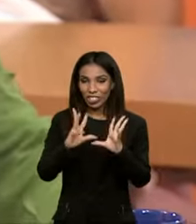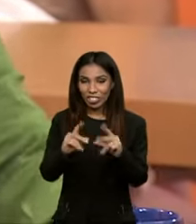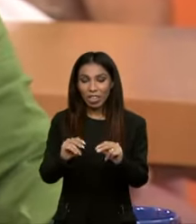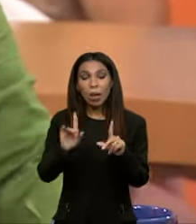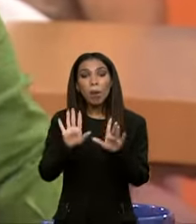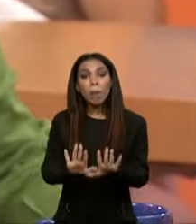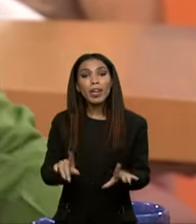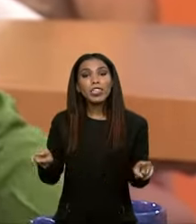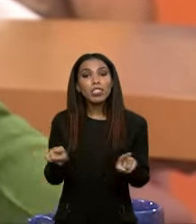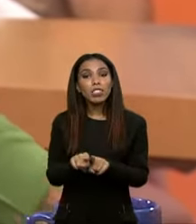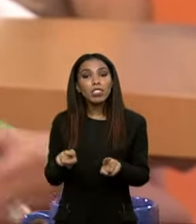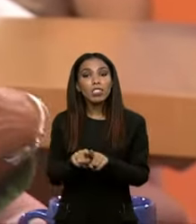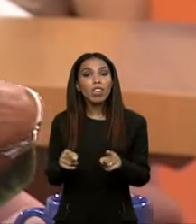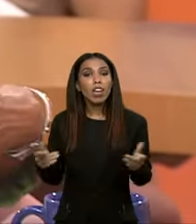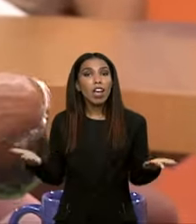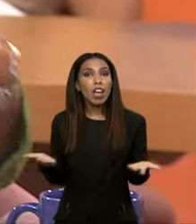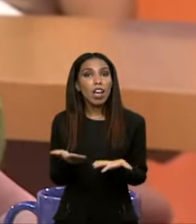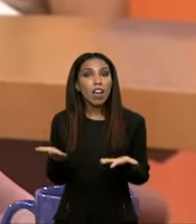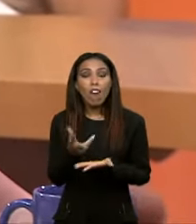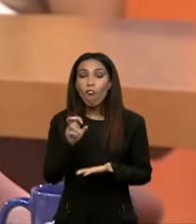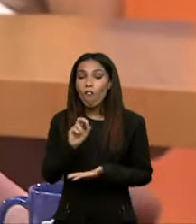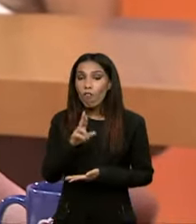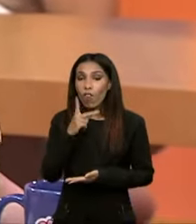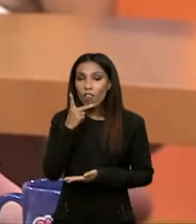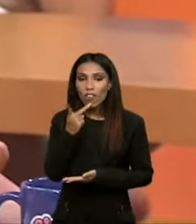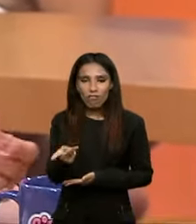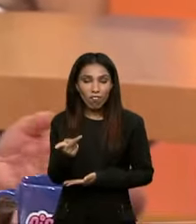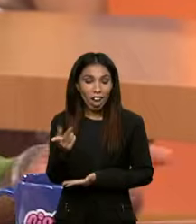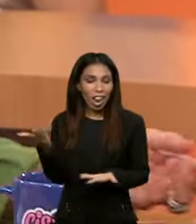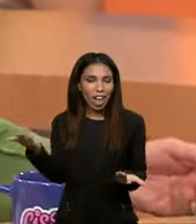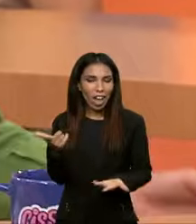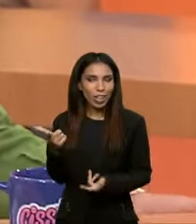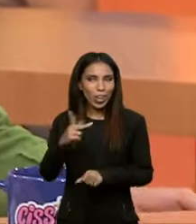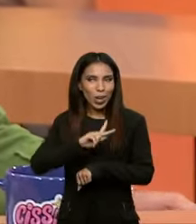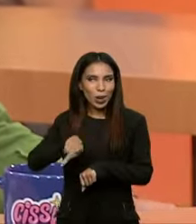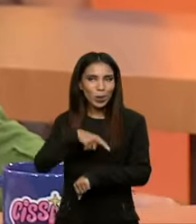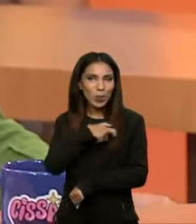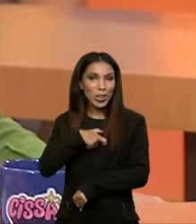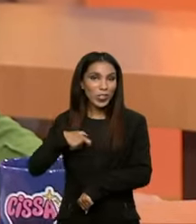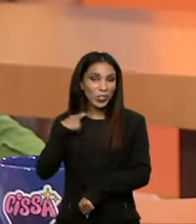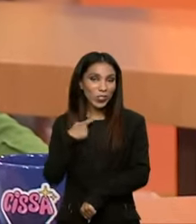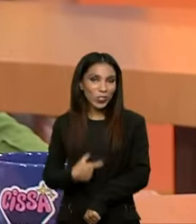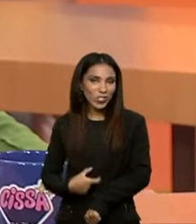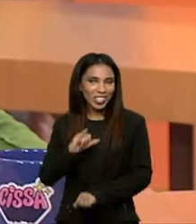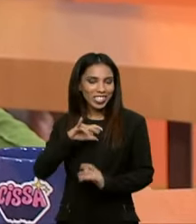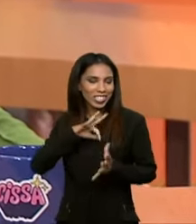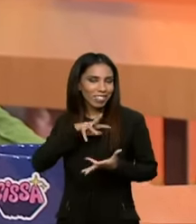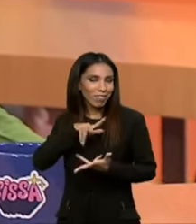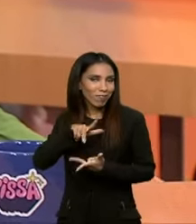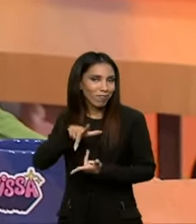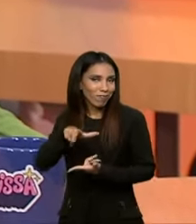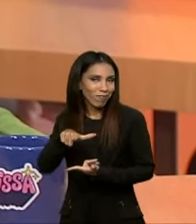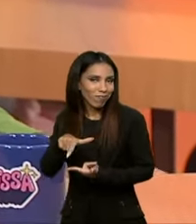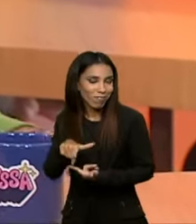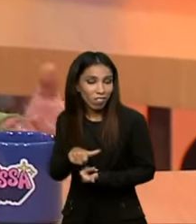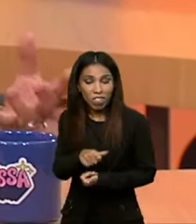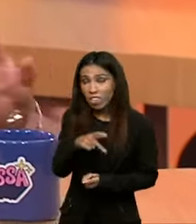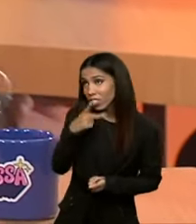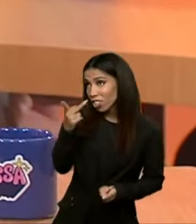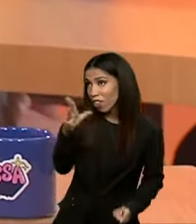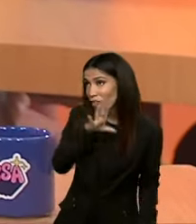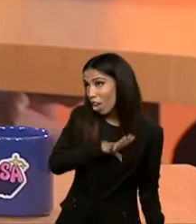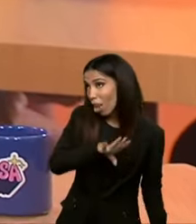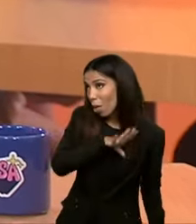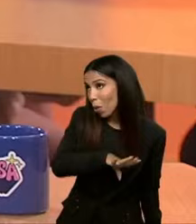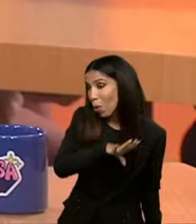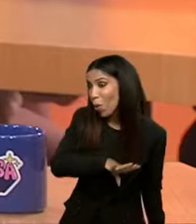mas também agora eu vou falar diretamente da Suíça, sinto muito internacional. Je ne sais pas, je vais parler en portugais, suíça,